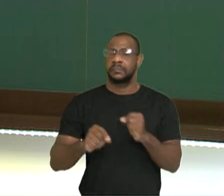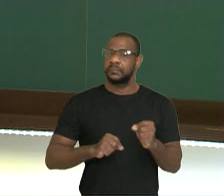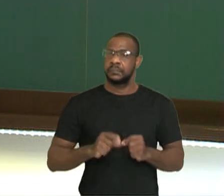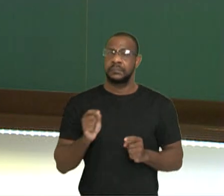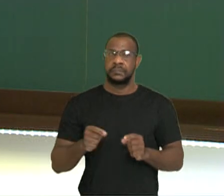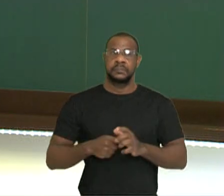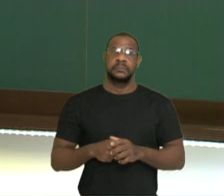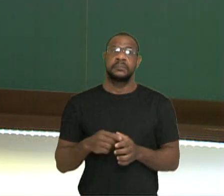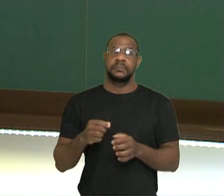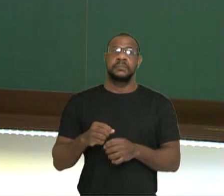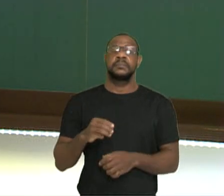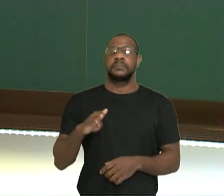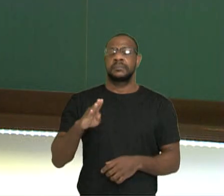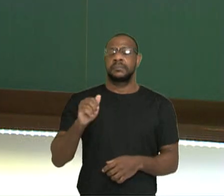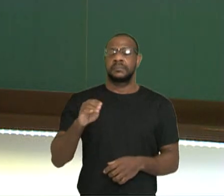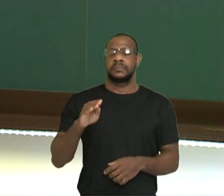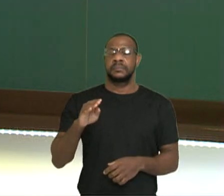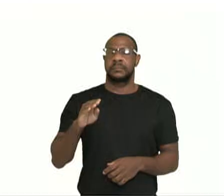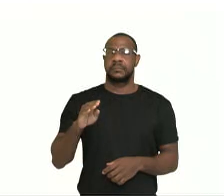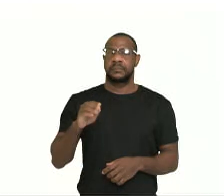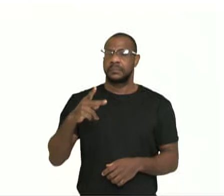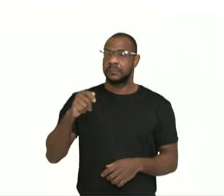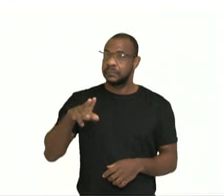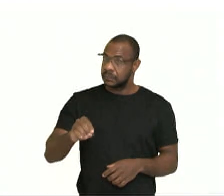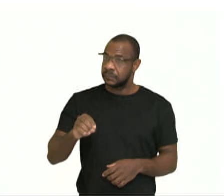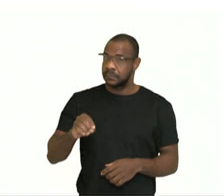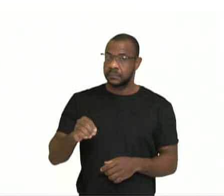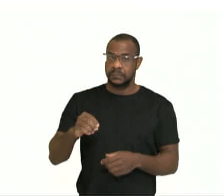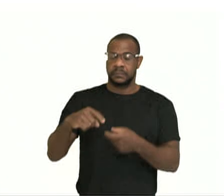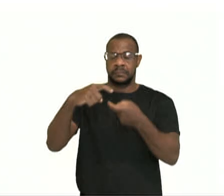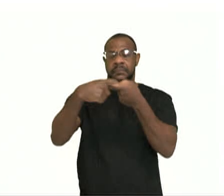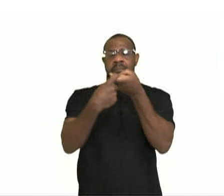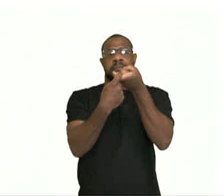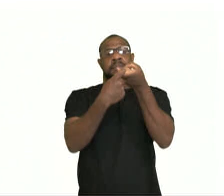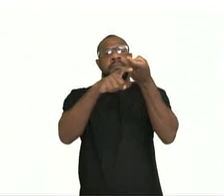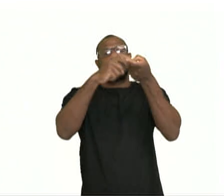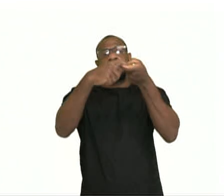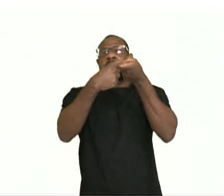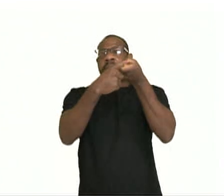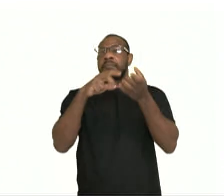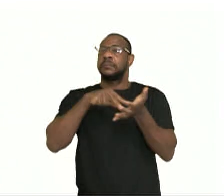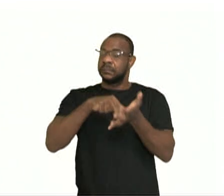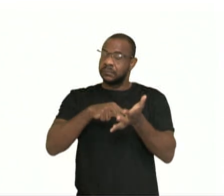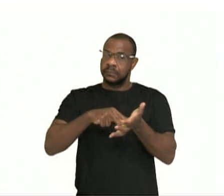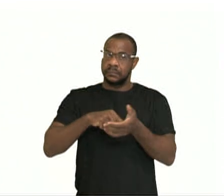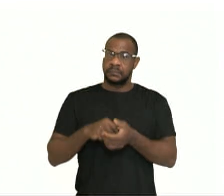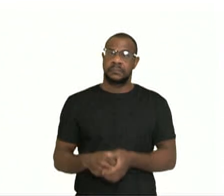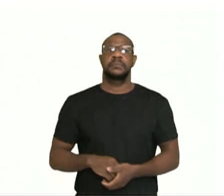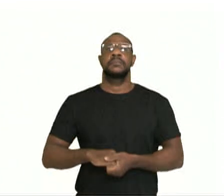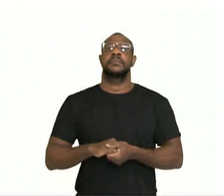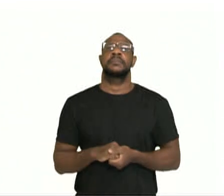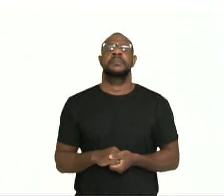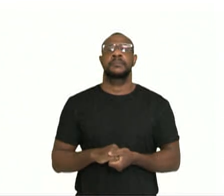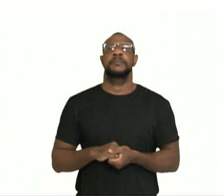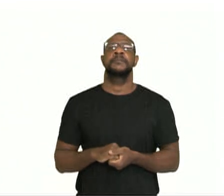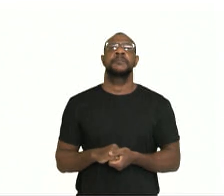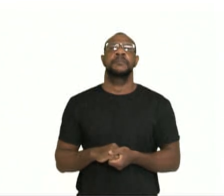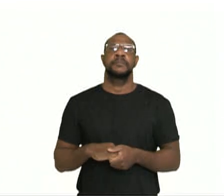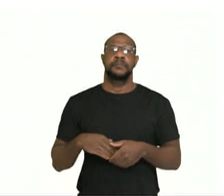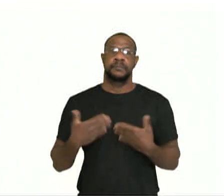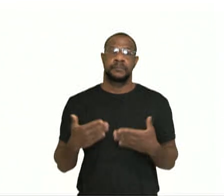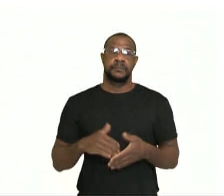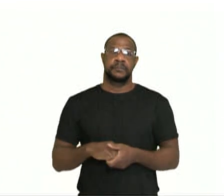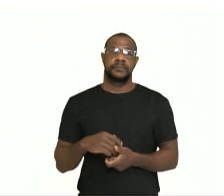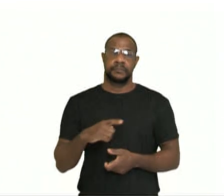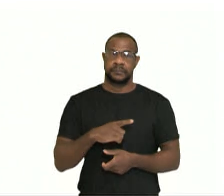grande pano dobrado ao meio, fixado a uma estrutura, né, de altura variada, deixando duas pontas soltas ao solo, pelo